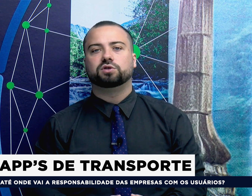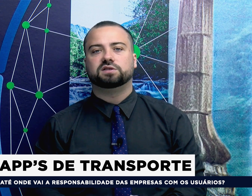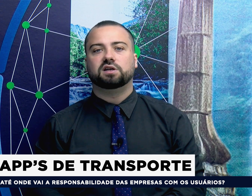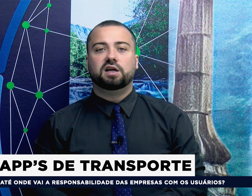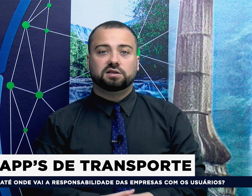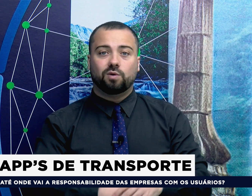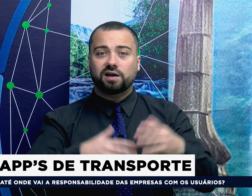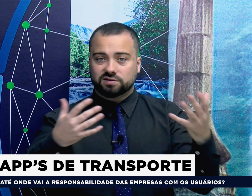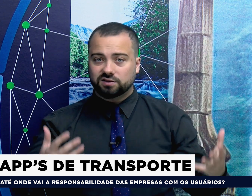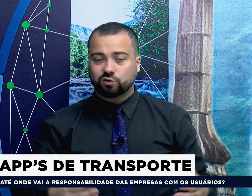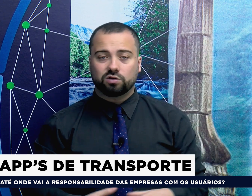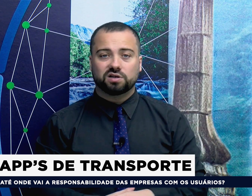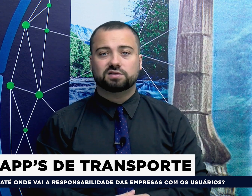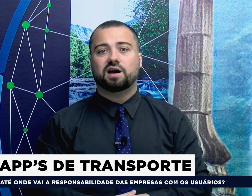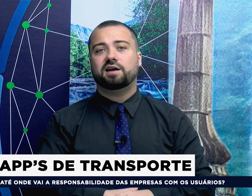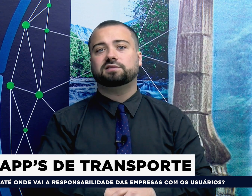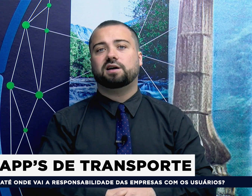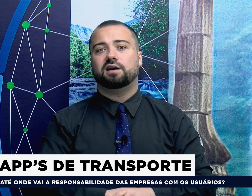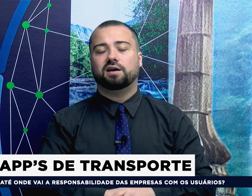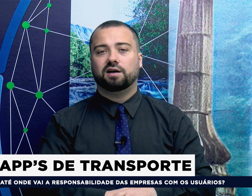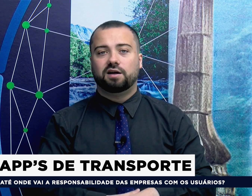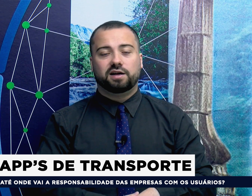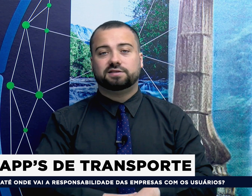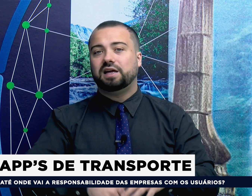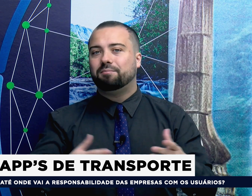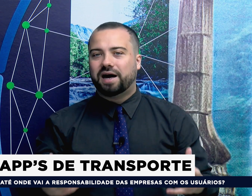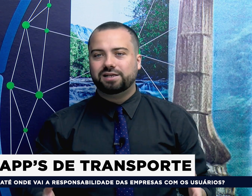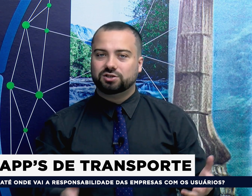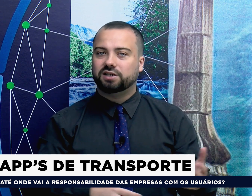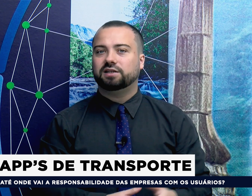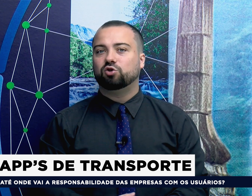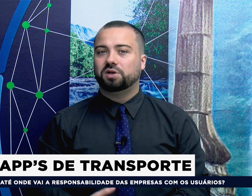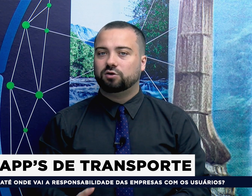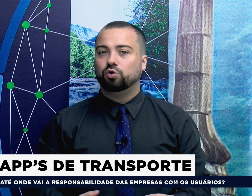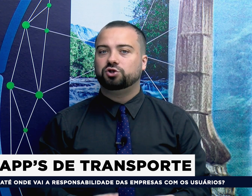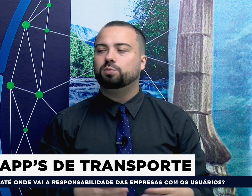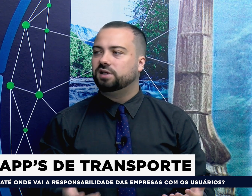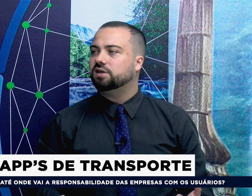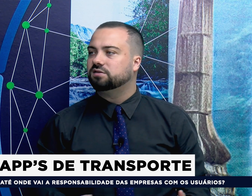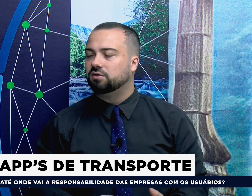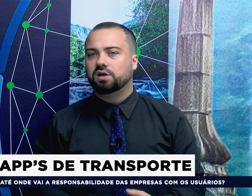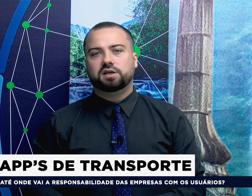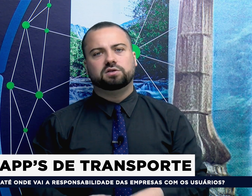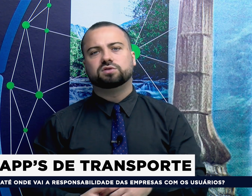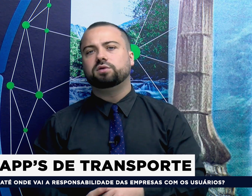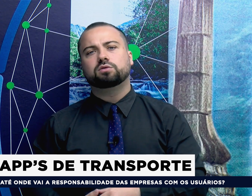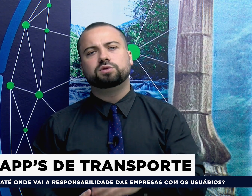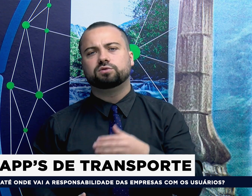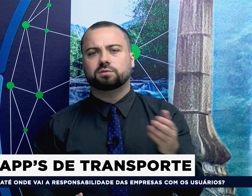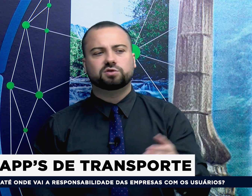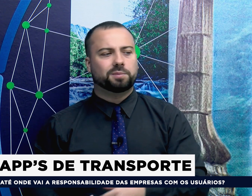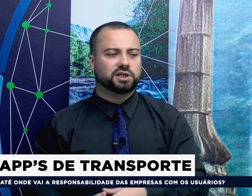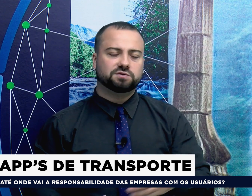o motorista. Então, há essa discordância, há esse embate, né, que é denominado hoje de uberização, e isso não